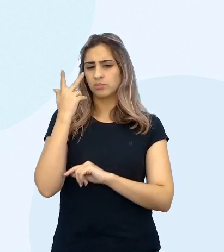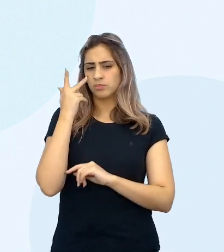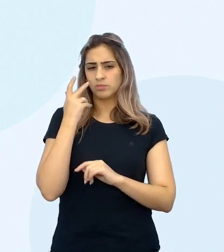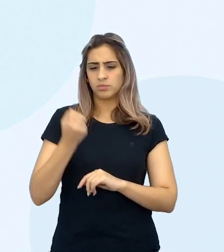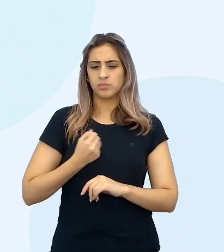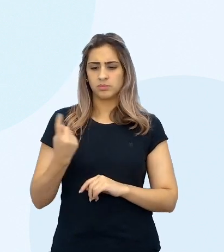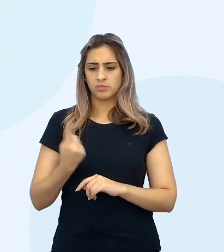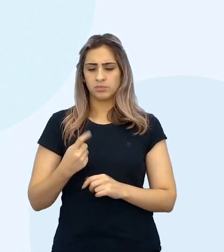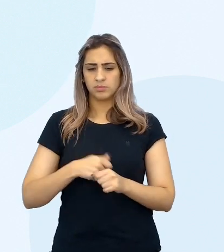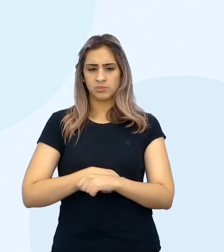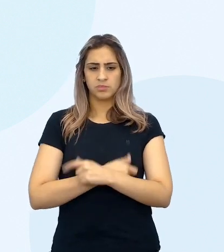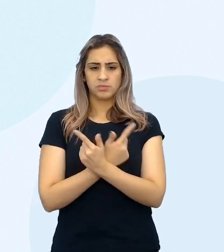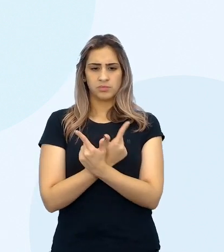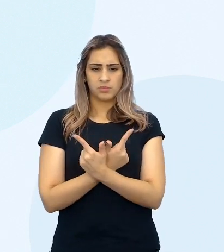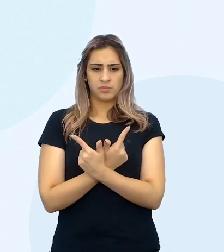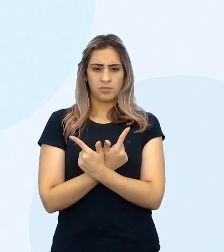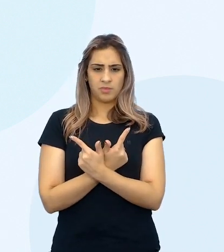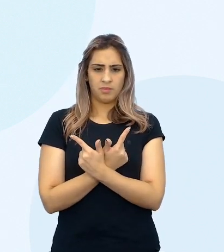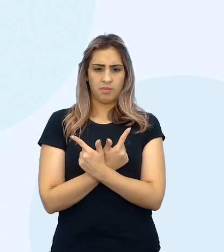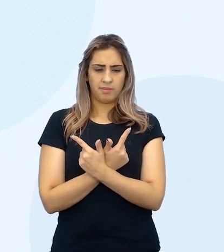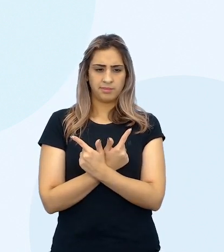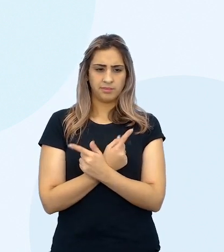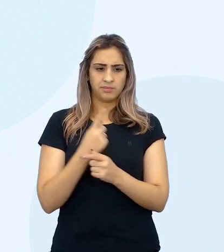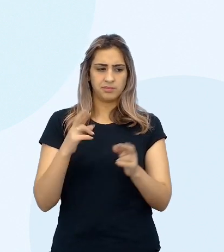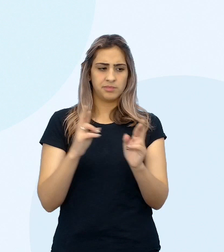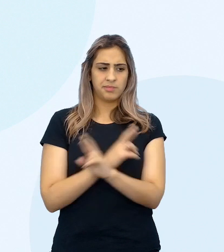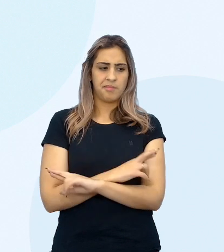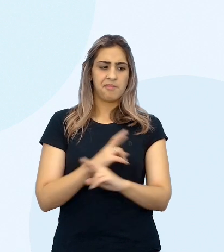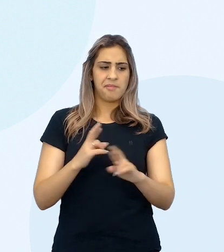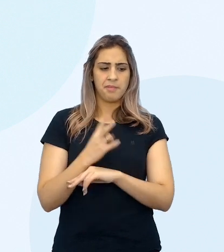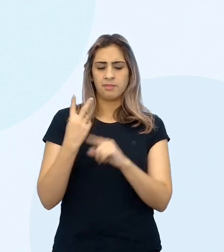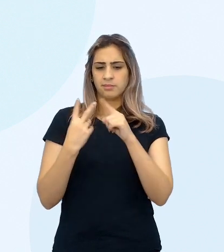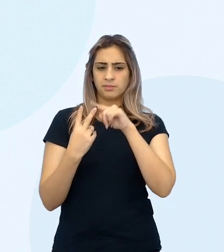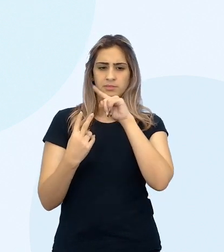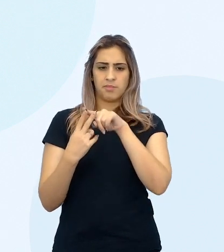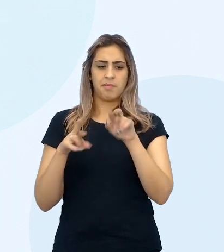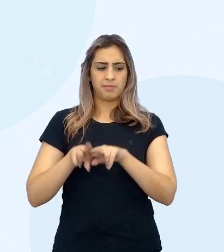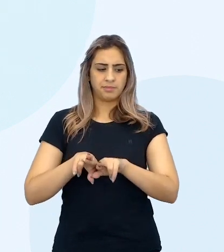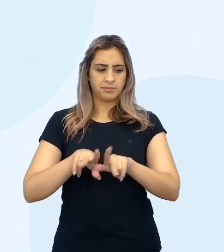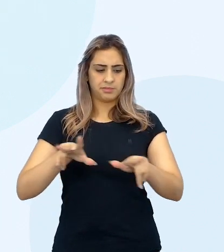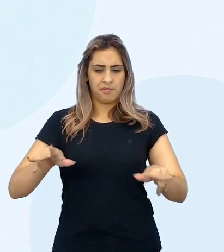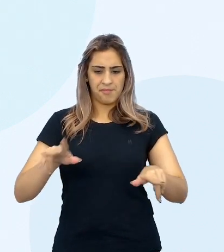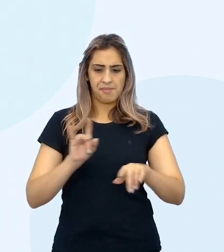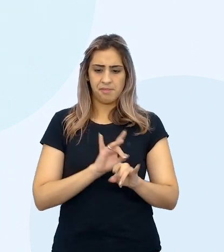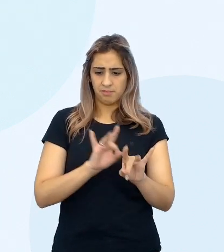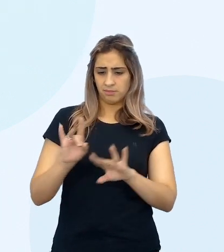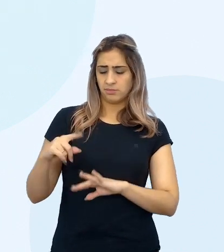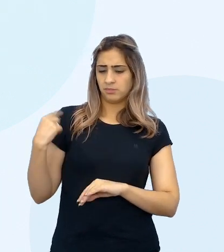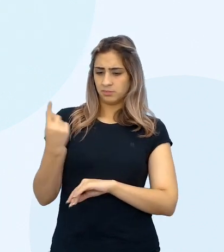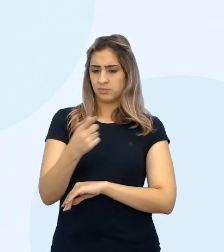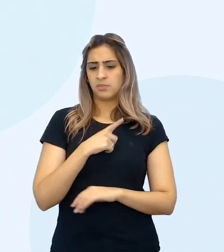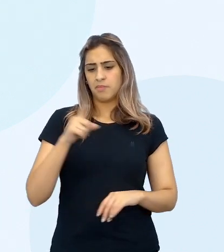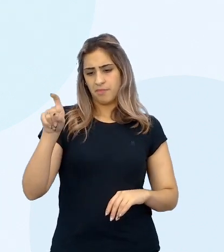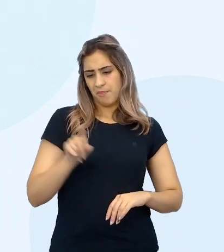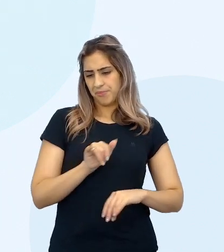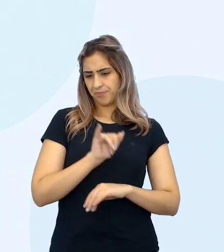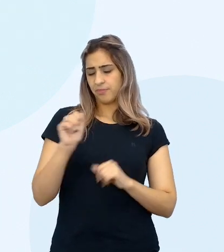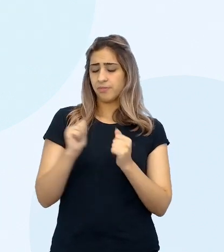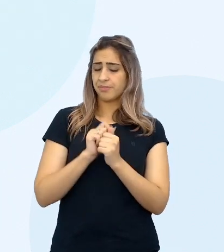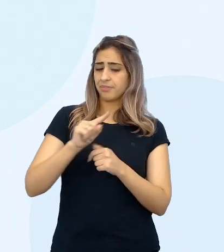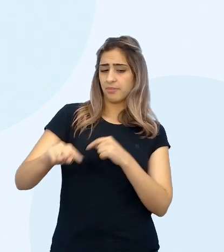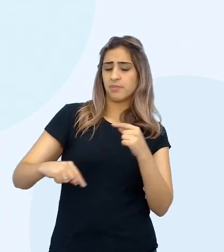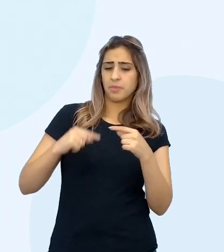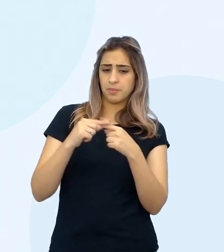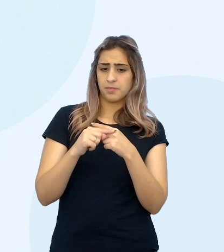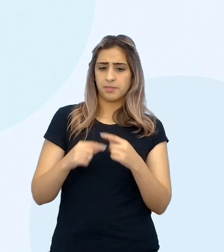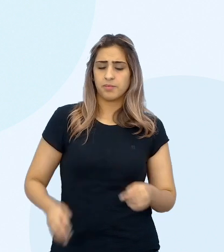de primeiro grau, que melhor descreva a relação entre duas variáveis, no caso aí x e y, com o objetivo